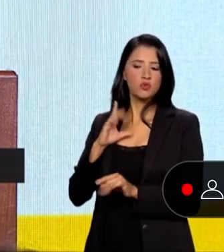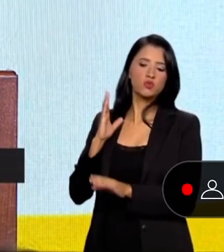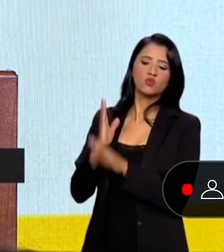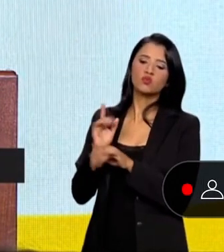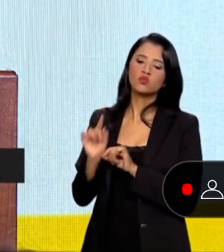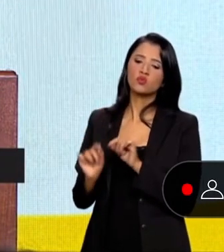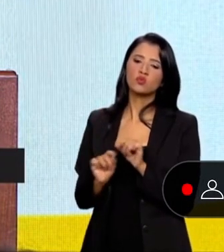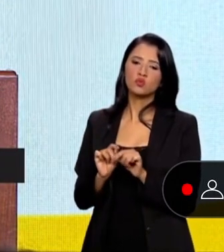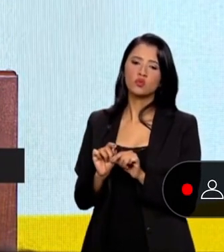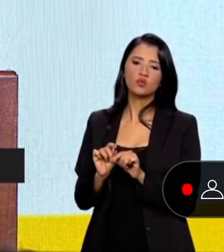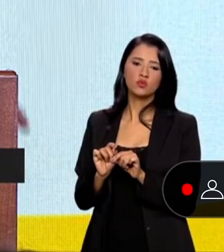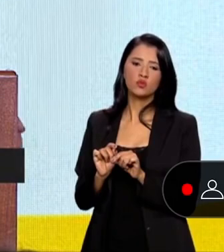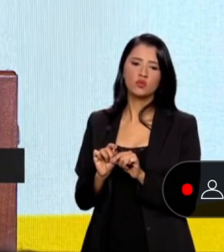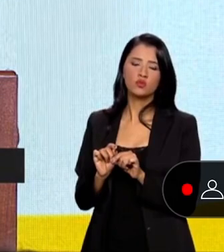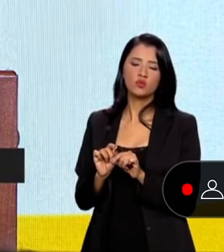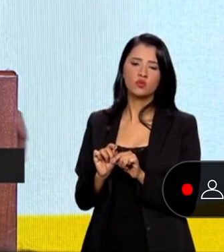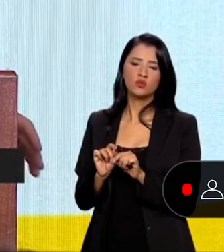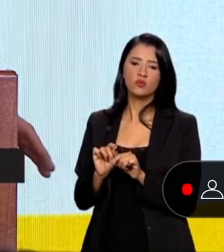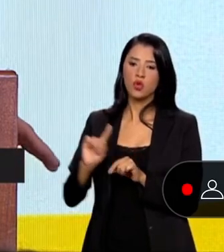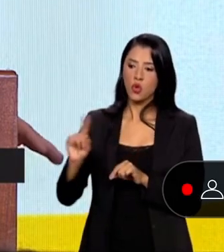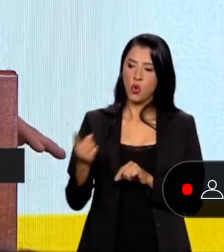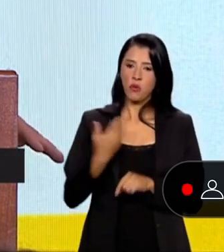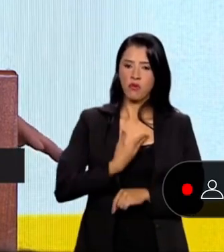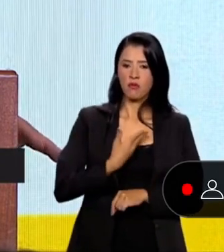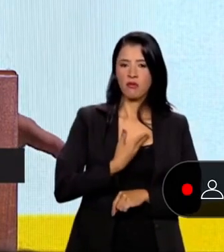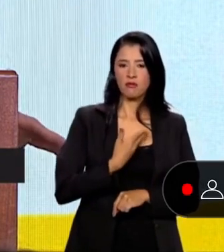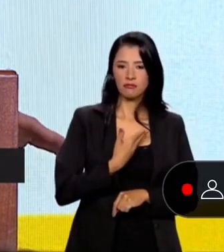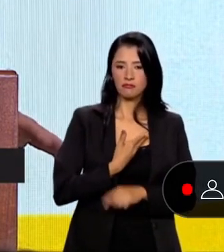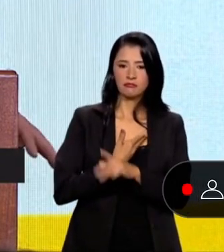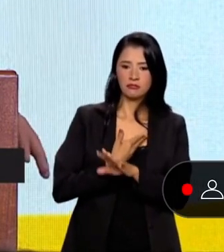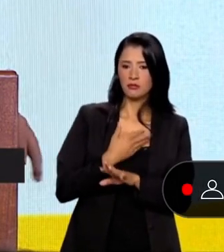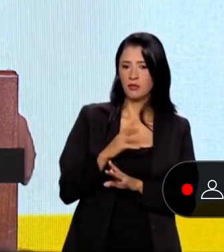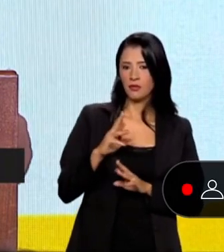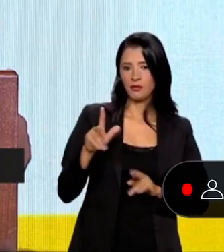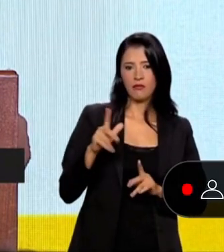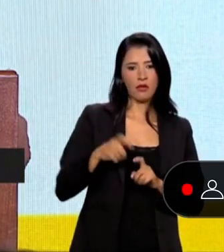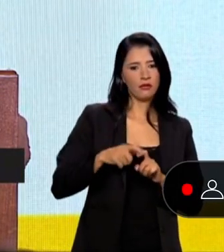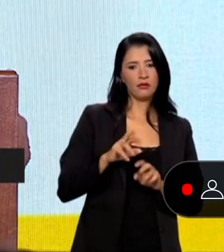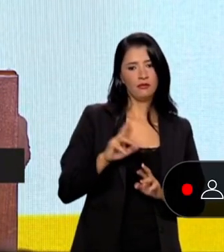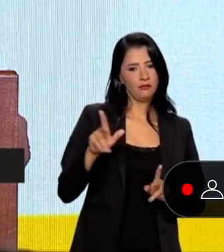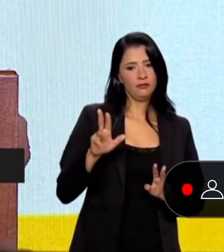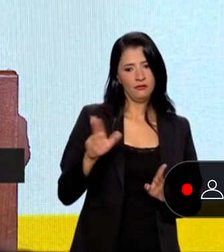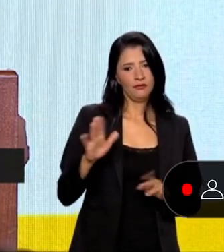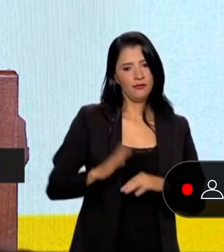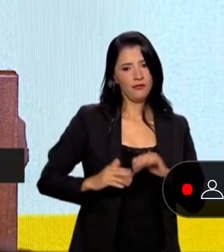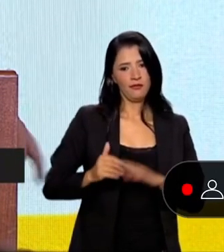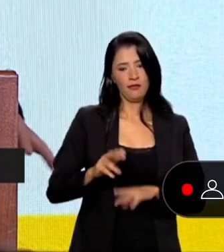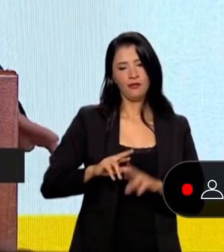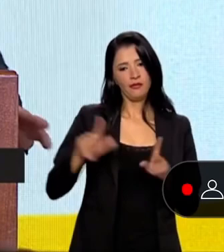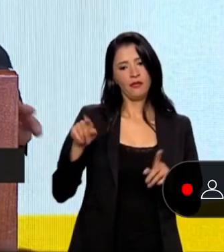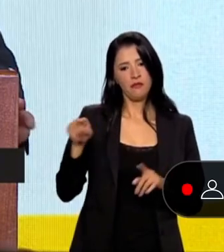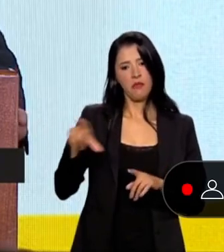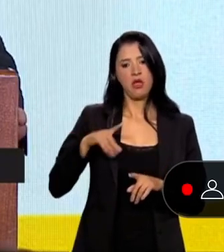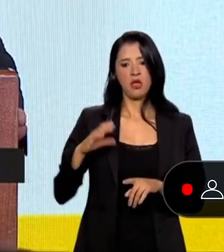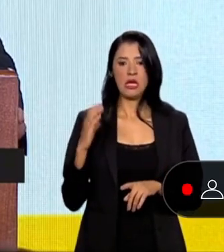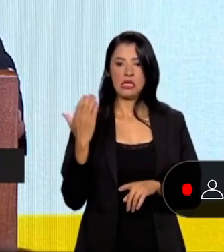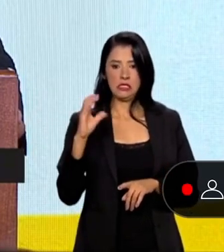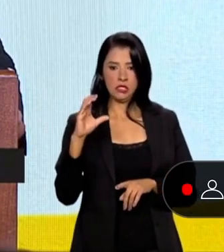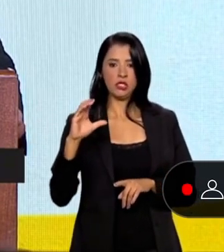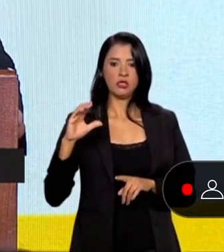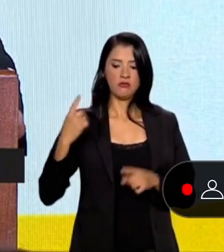eu descobri uma companheira que não é médica, que é cientista